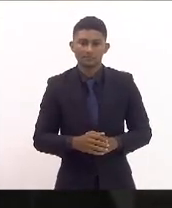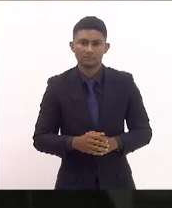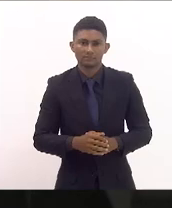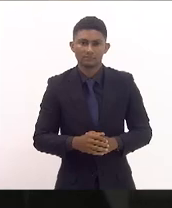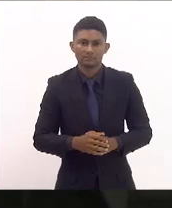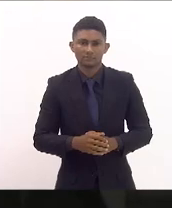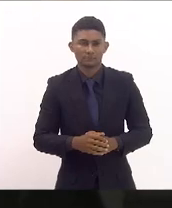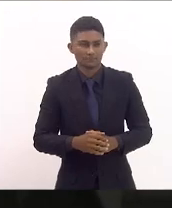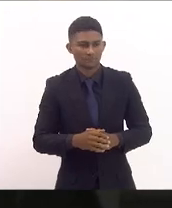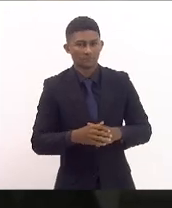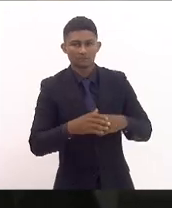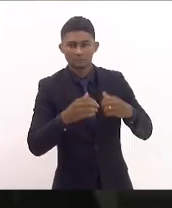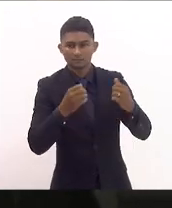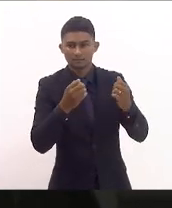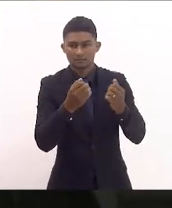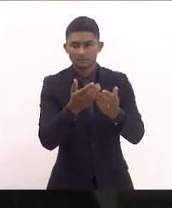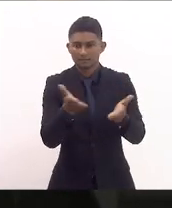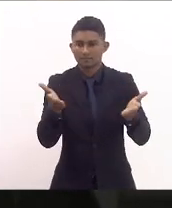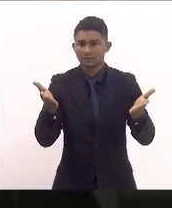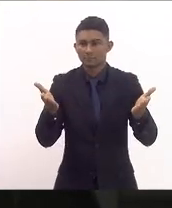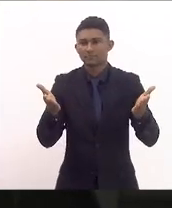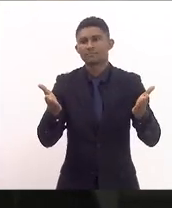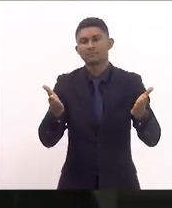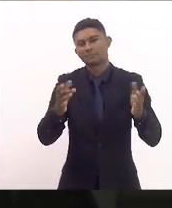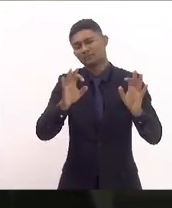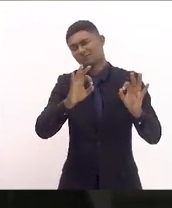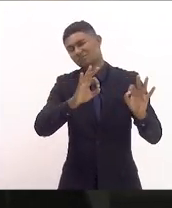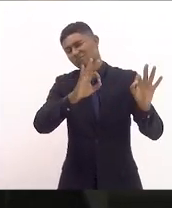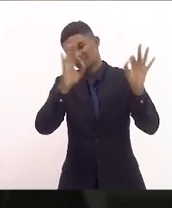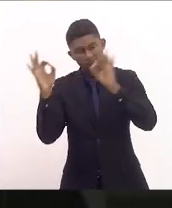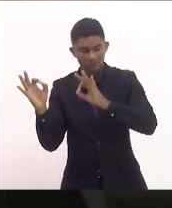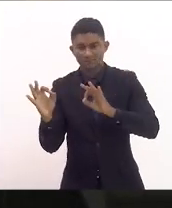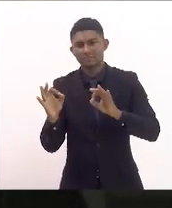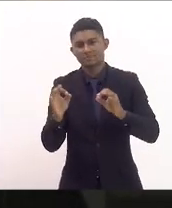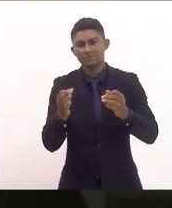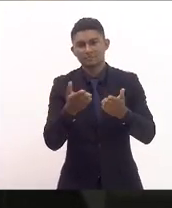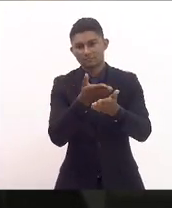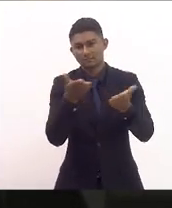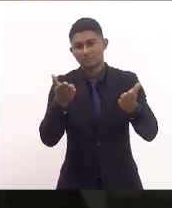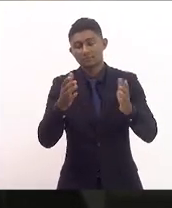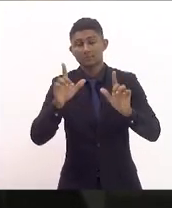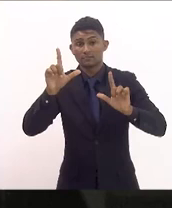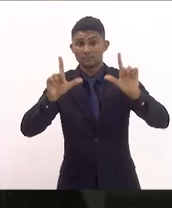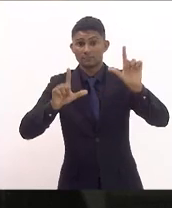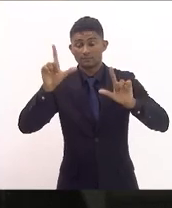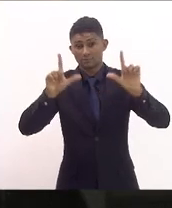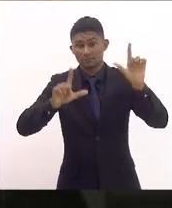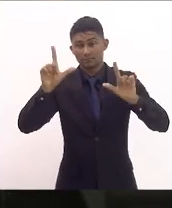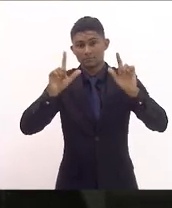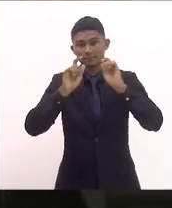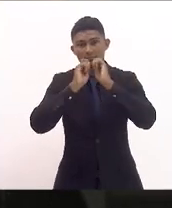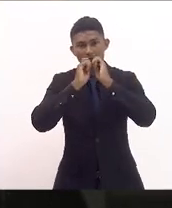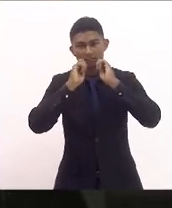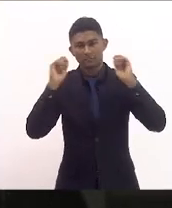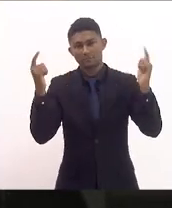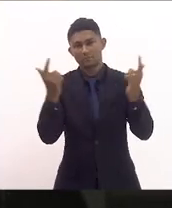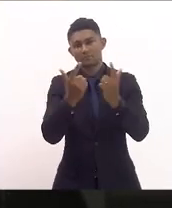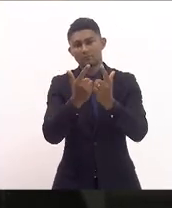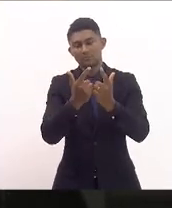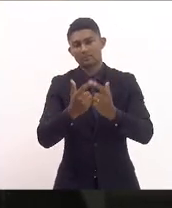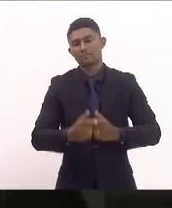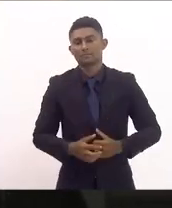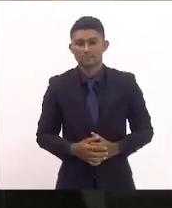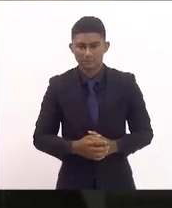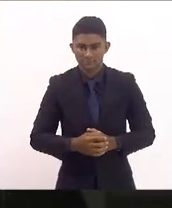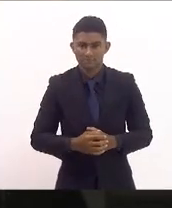Olá senhoras e senhores telespectadores que nos assistem pela TV